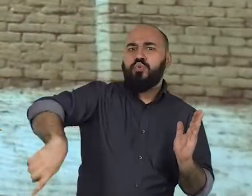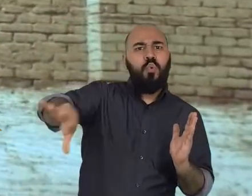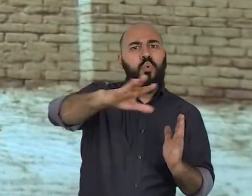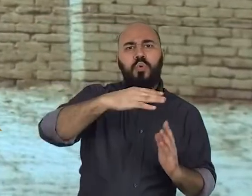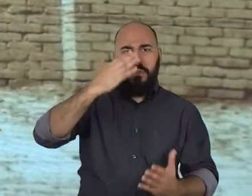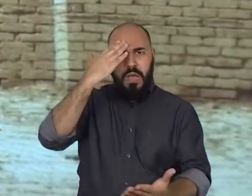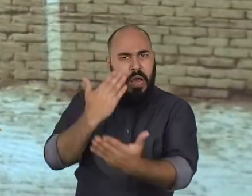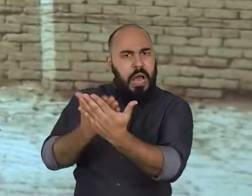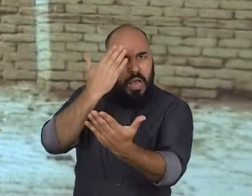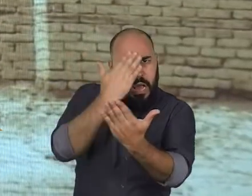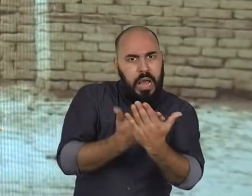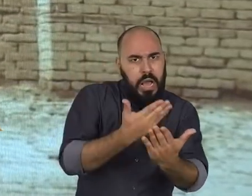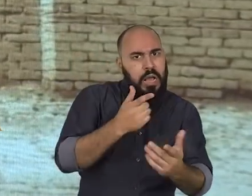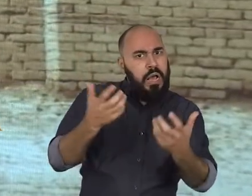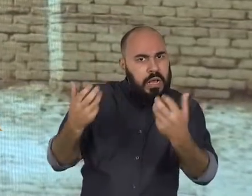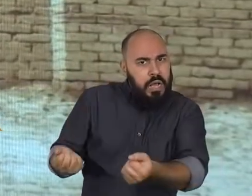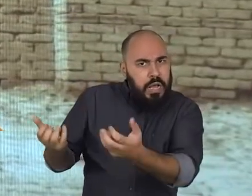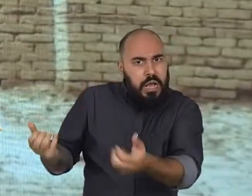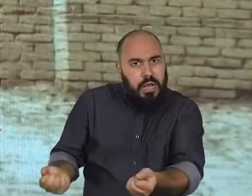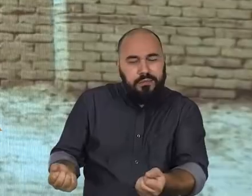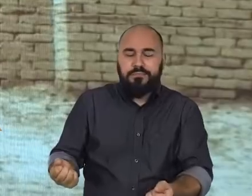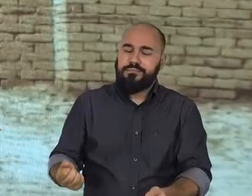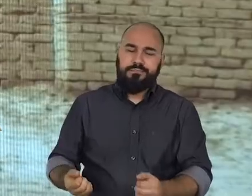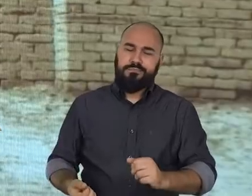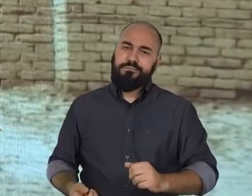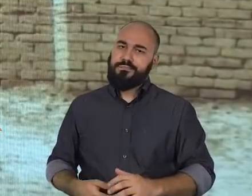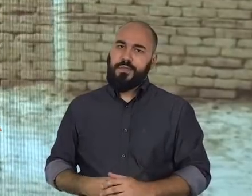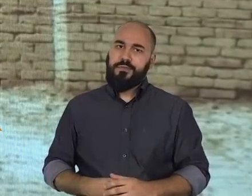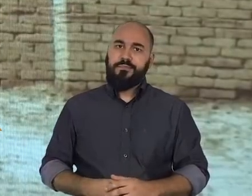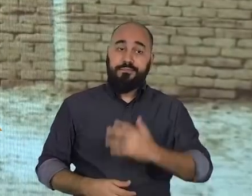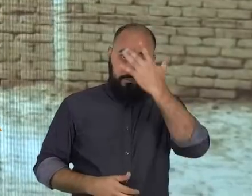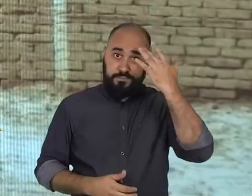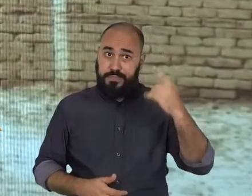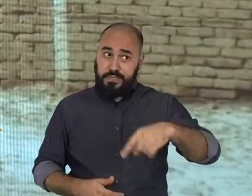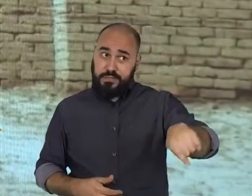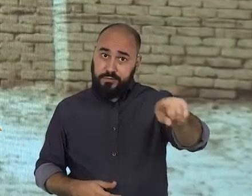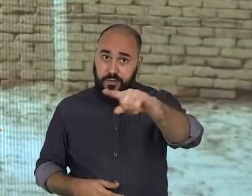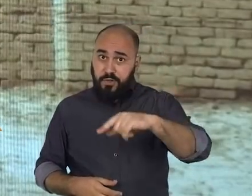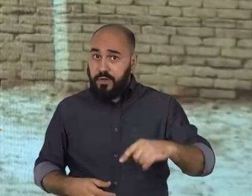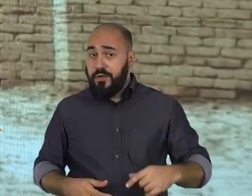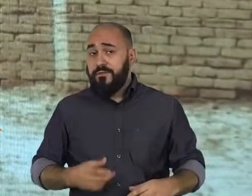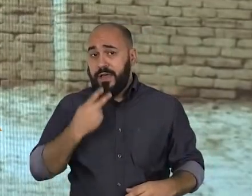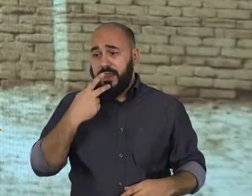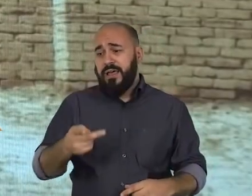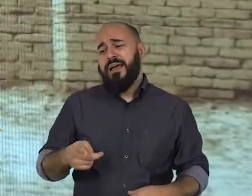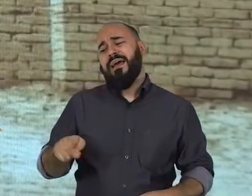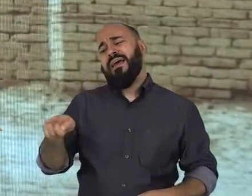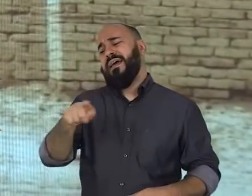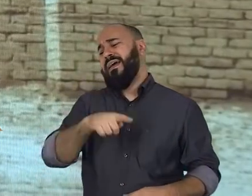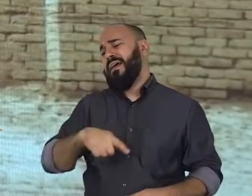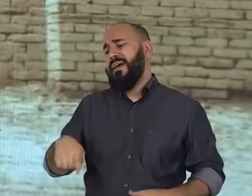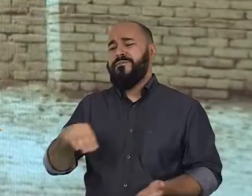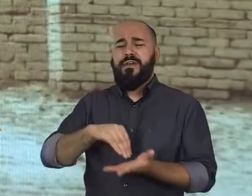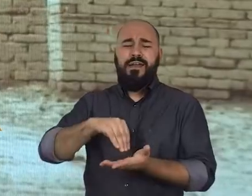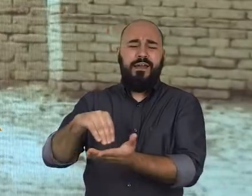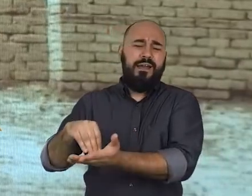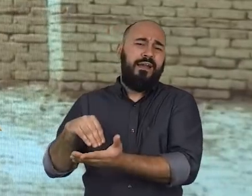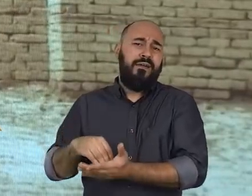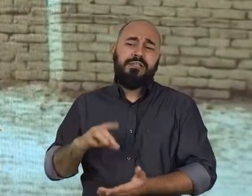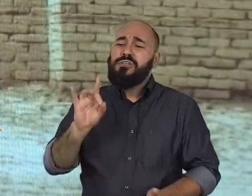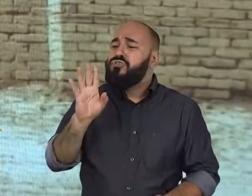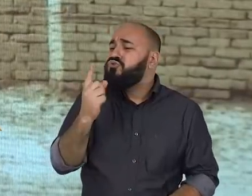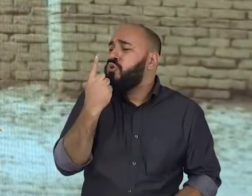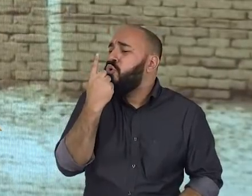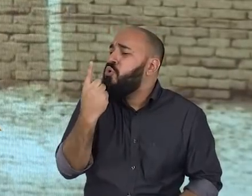os críticos, especialmente aqueles que eu citei no programa anterior. Infelizmente, a velha máxima de usar o argumento do silêncio para desmentir